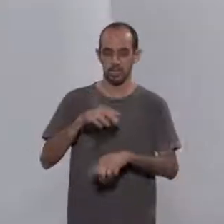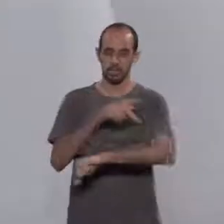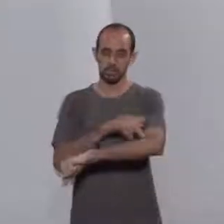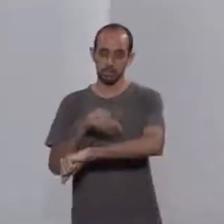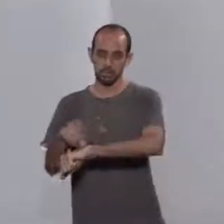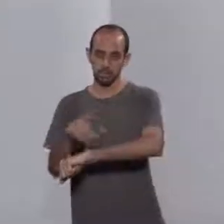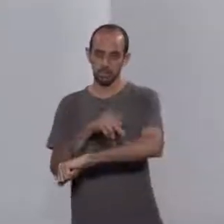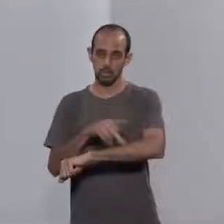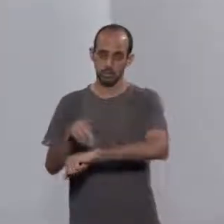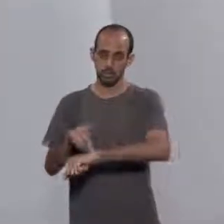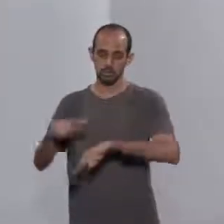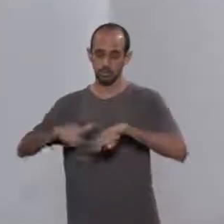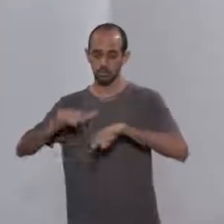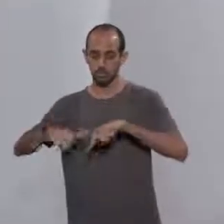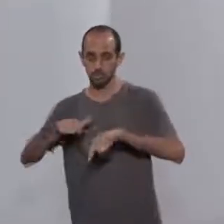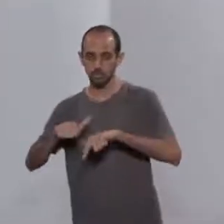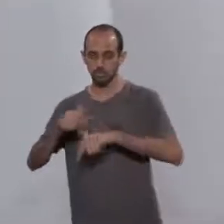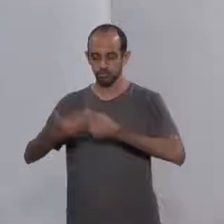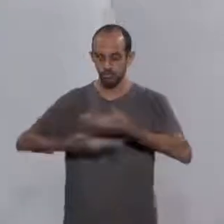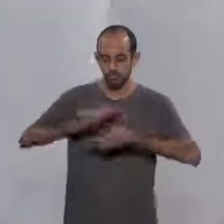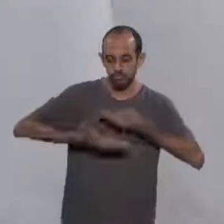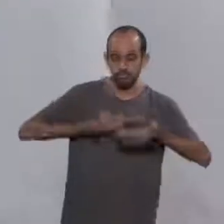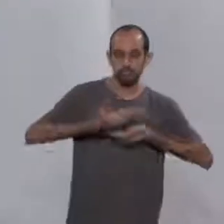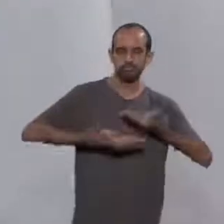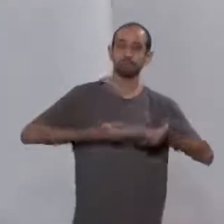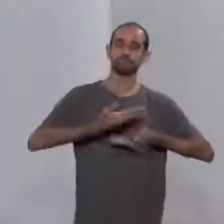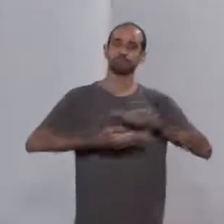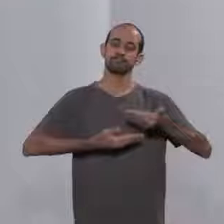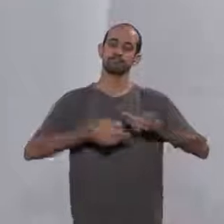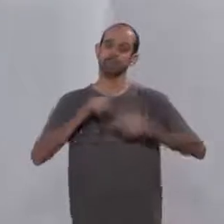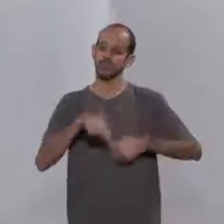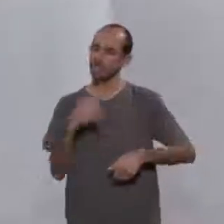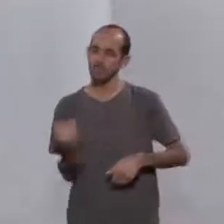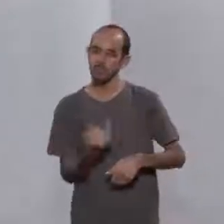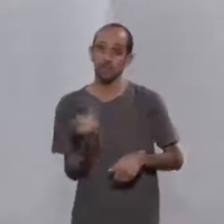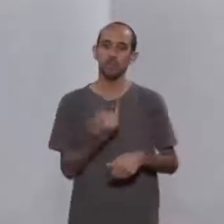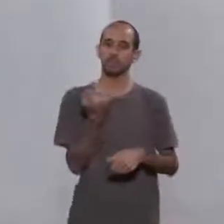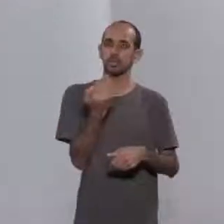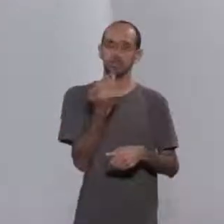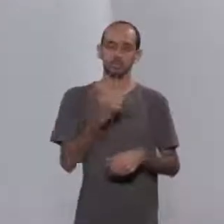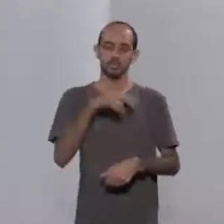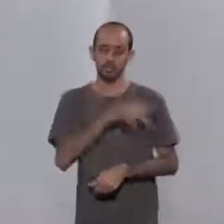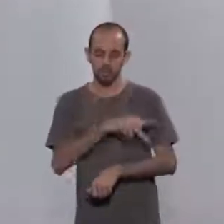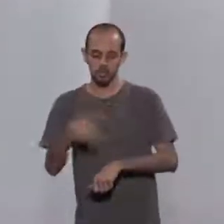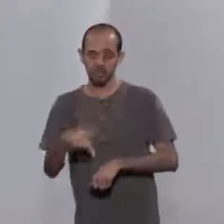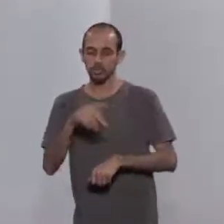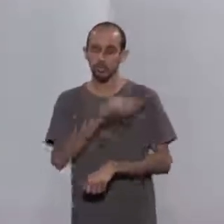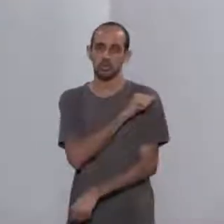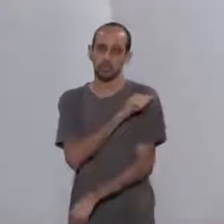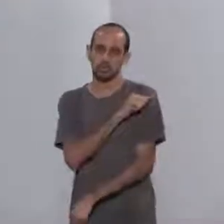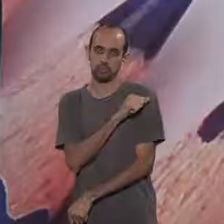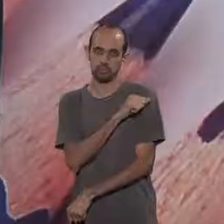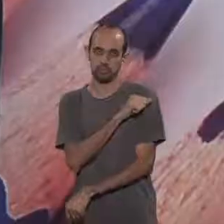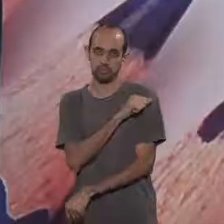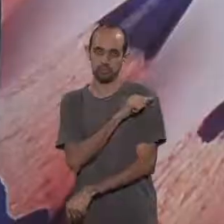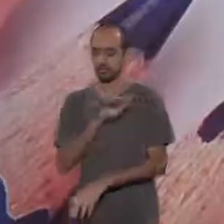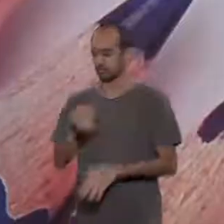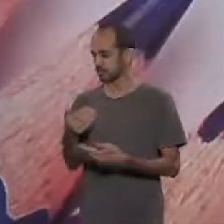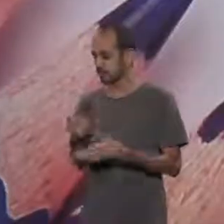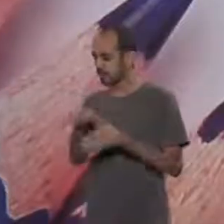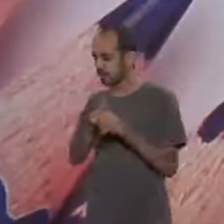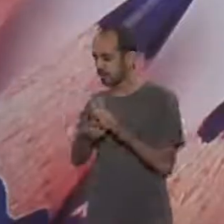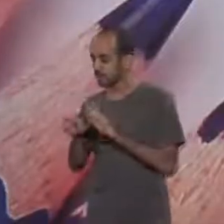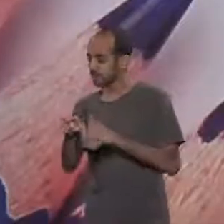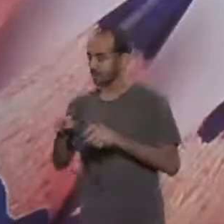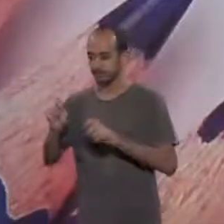trabalho pedagógico para esses alunos. Tem a interação, o trabalho colaborativo, que é fundamental entre os professores. Isso, gente, eu quero,